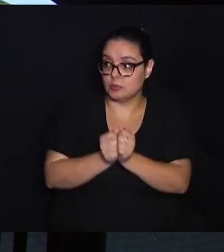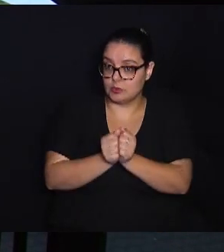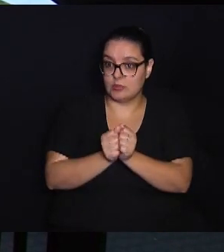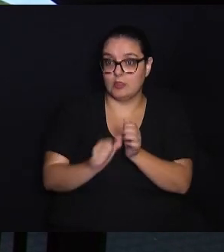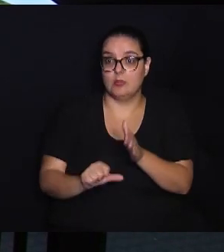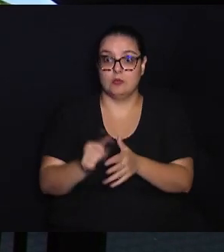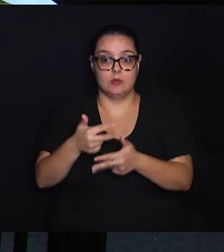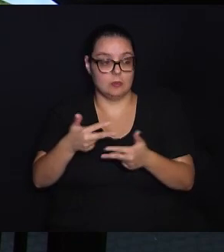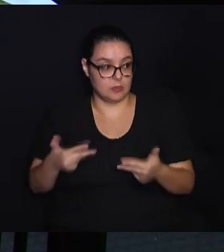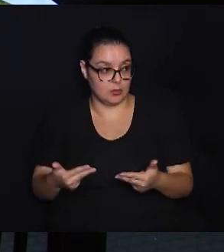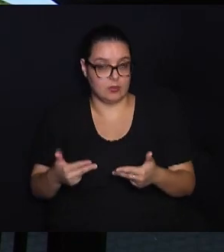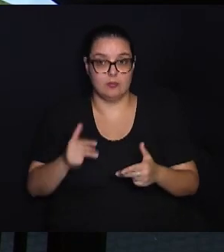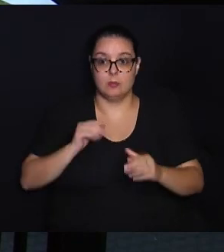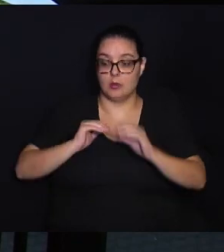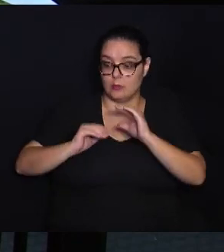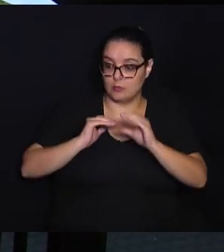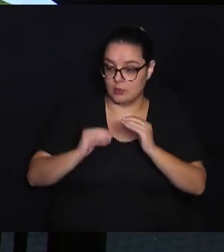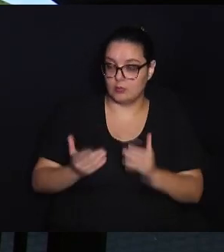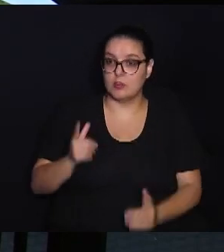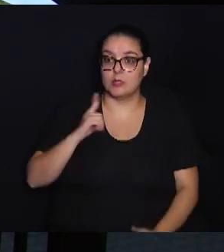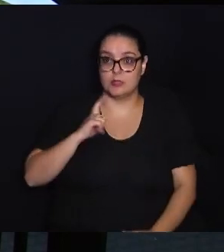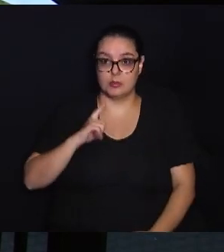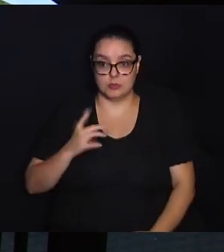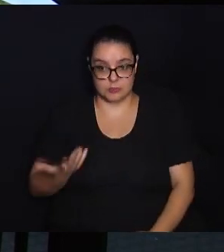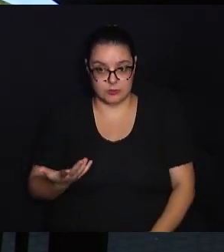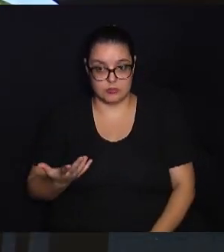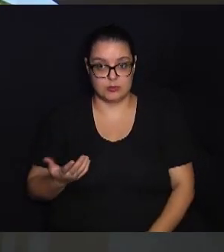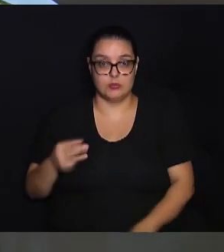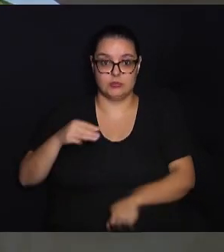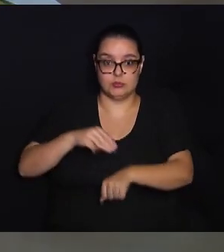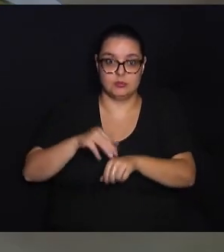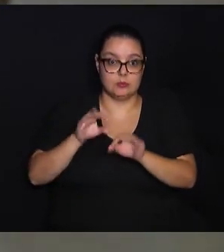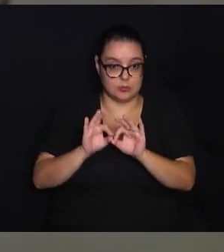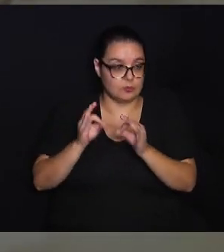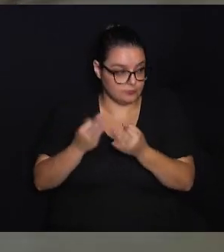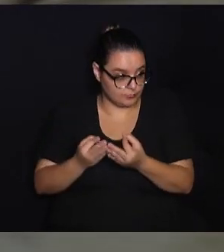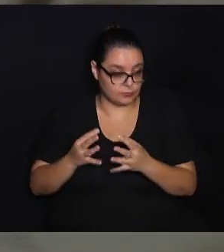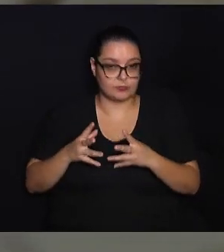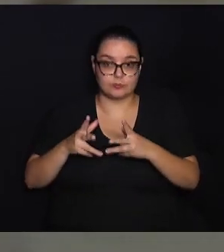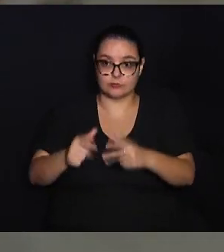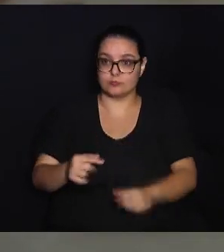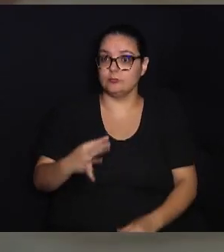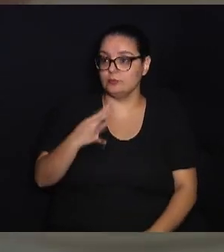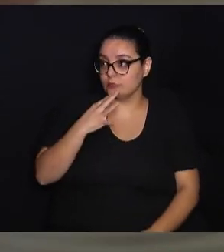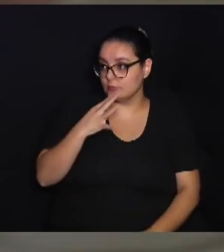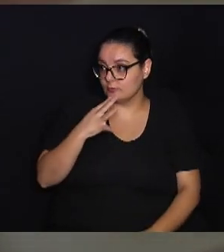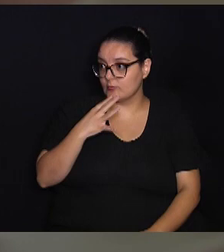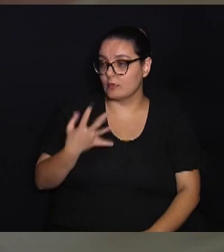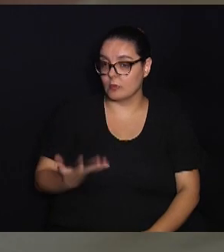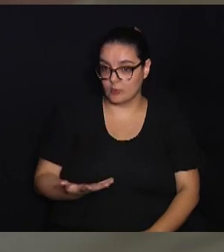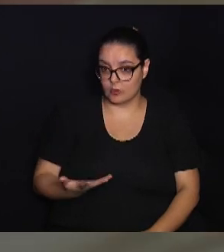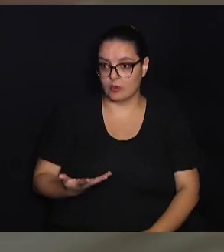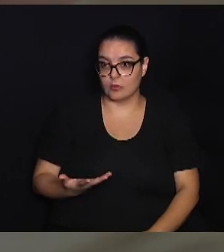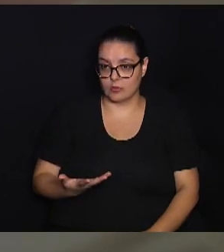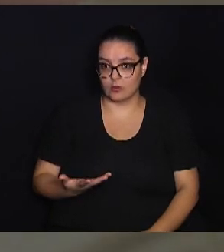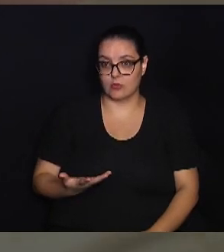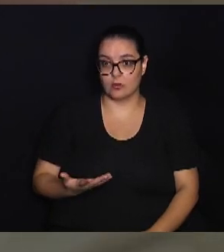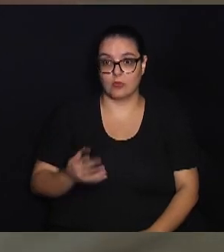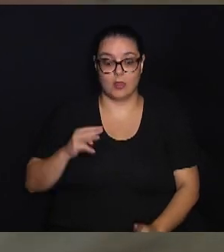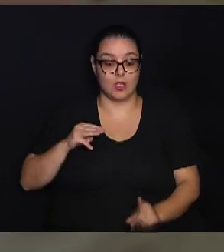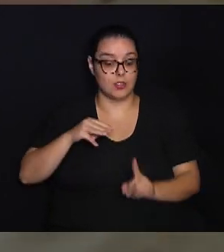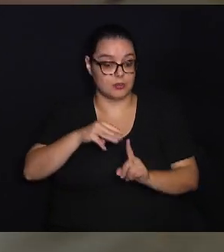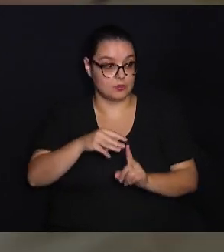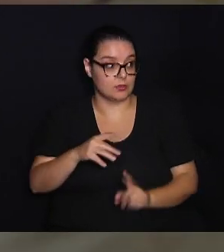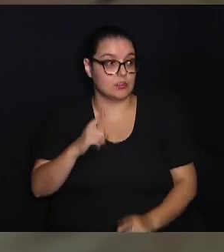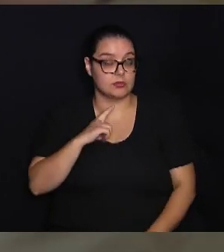conjunta. Então, a primeira coisa é que haja uma comunicação entre os membros dessa família para que todos conheçam, né,